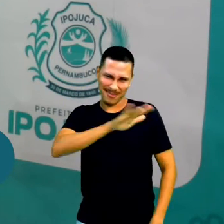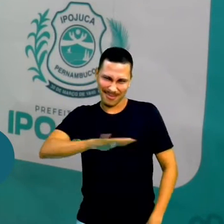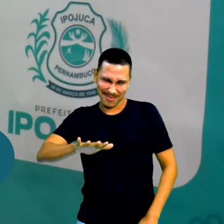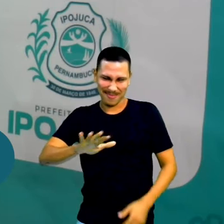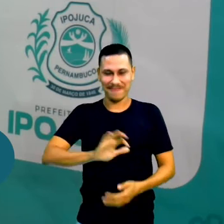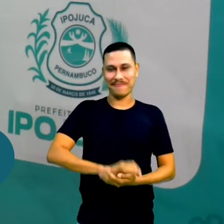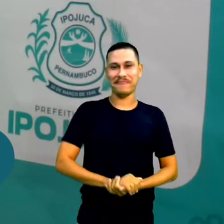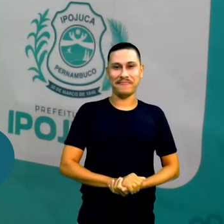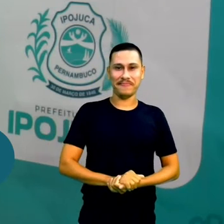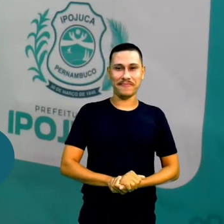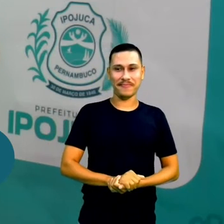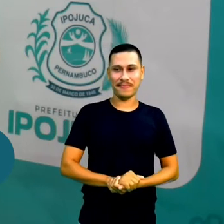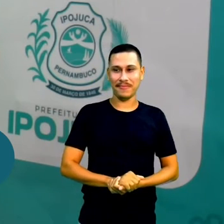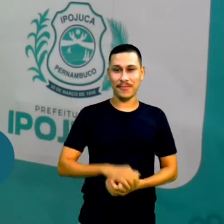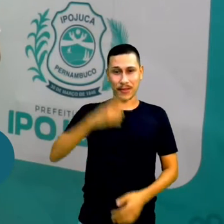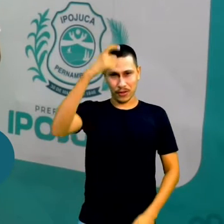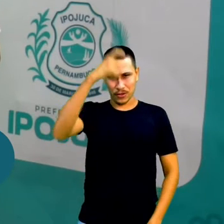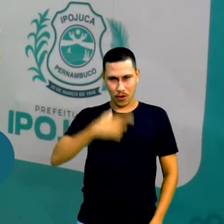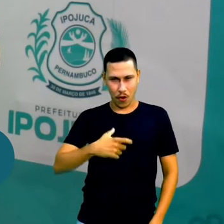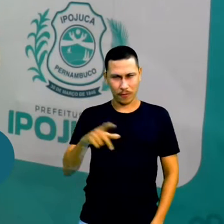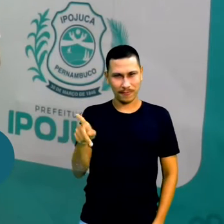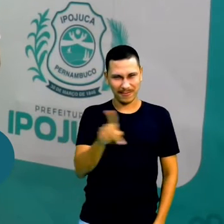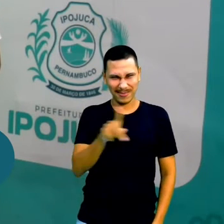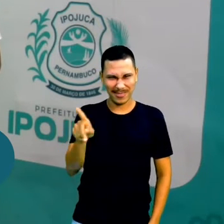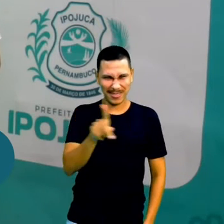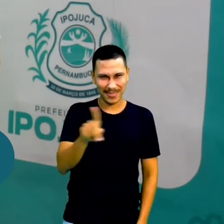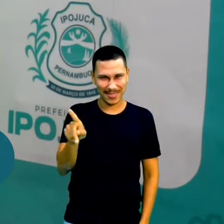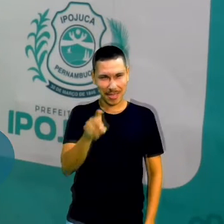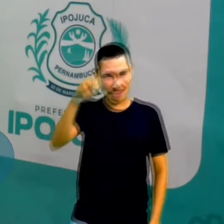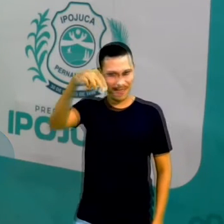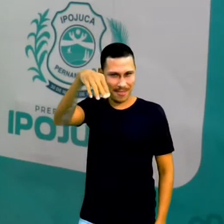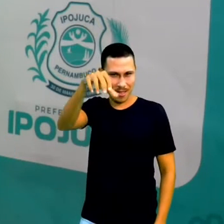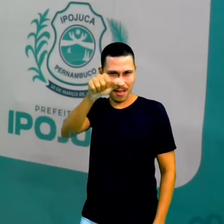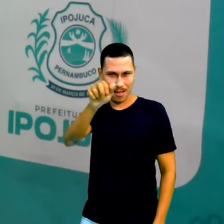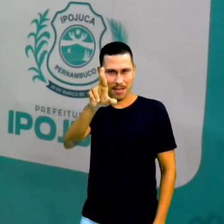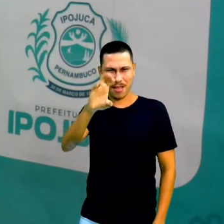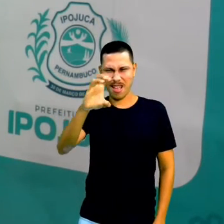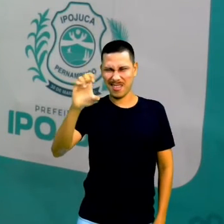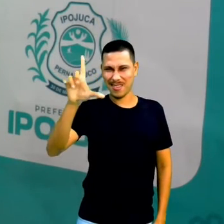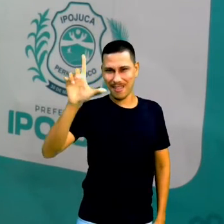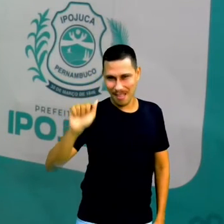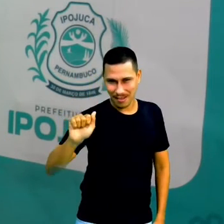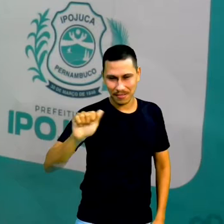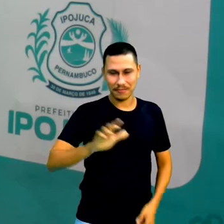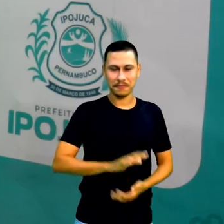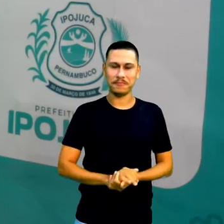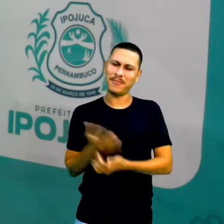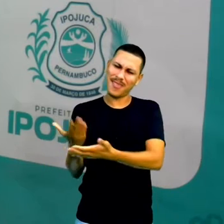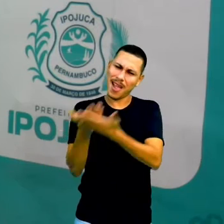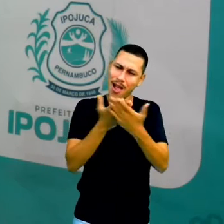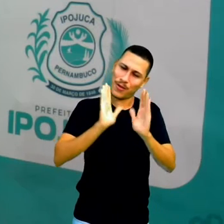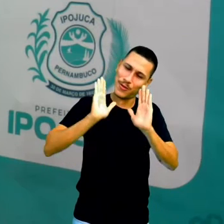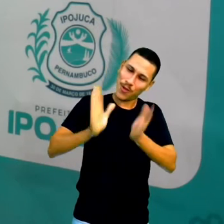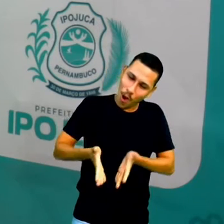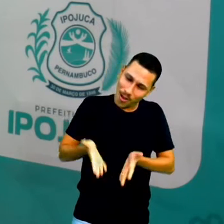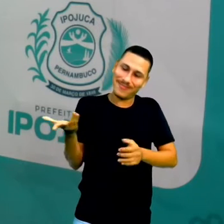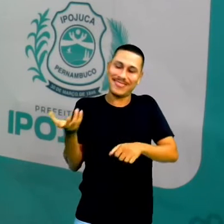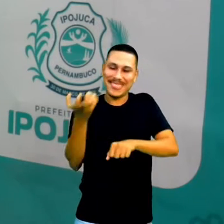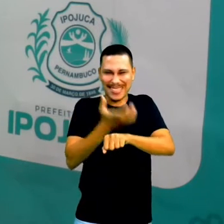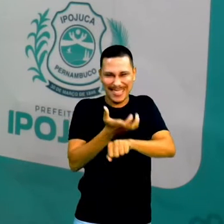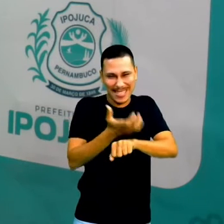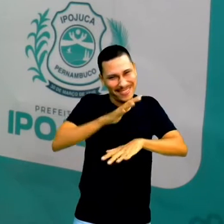Educa Ipojuca. Eu sou a professora Marcela Cunha e a nossa aula de hoje é